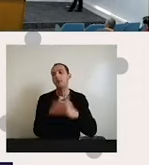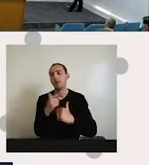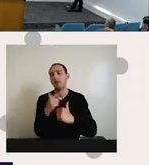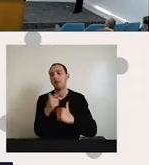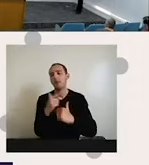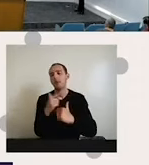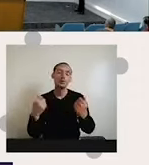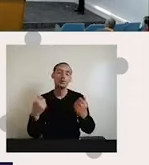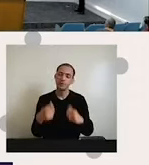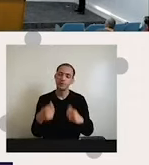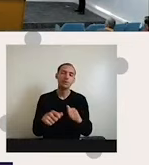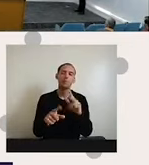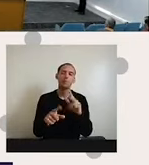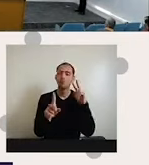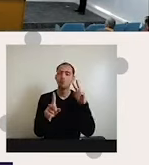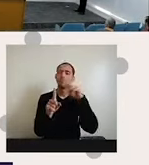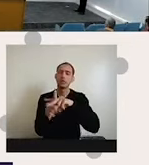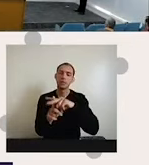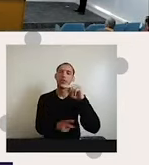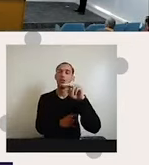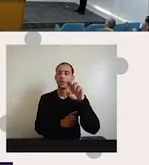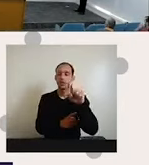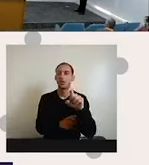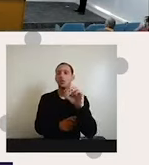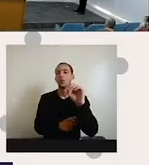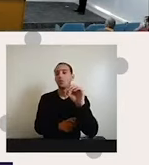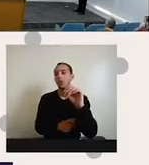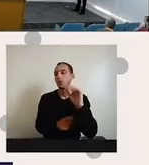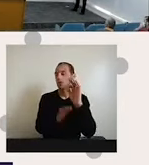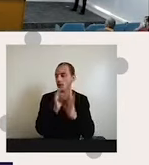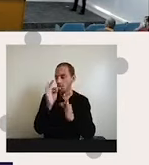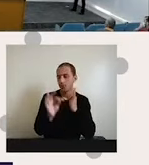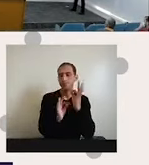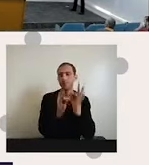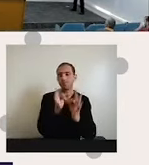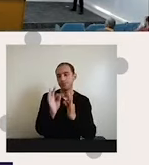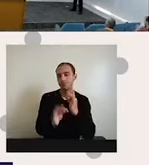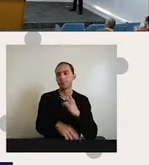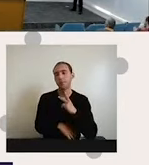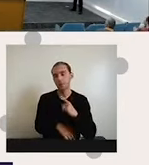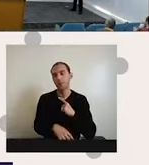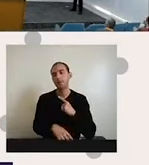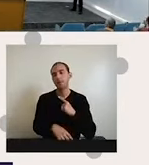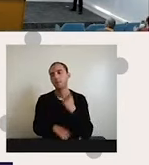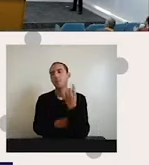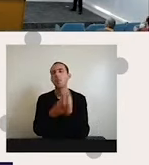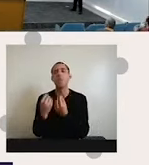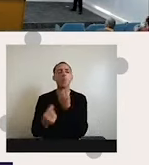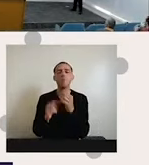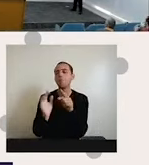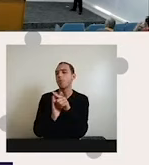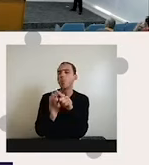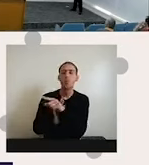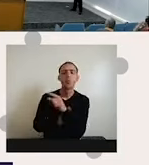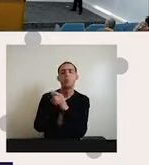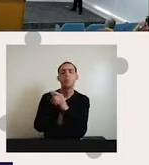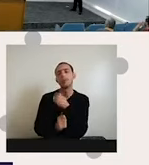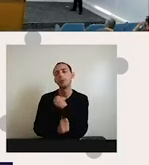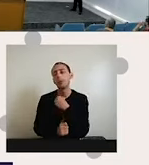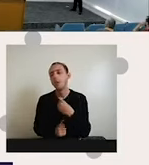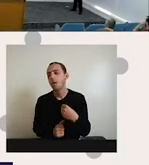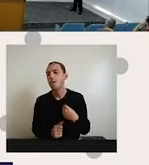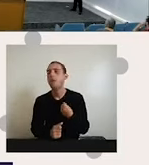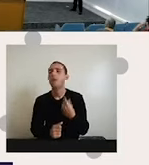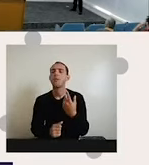Então, como a pergunta é se há elementos médico-periciais para não aplicação do NETEP, existe toda uma discussão, na verdade,